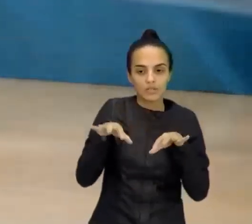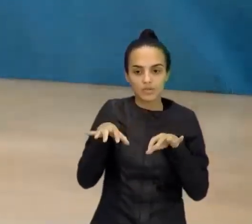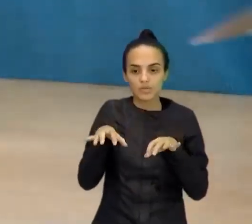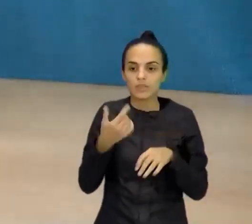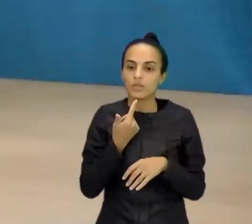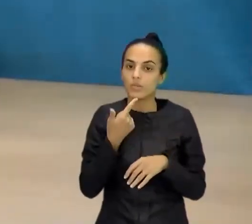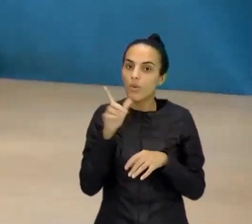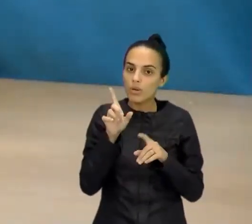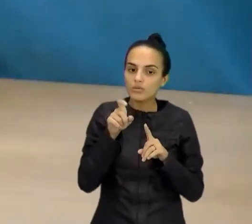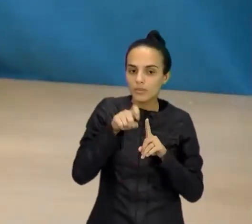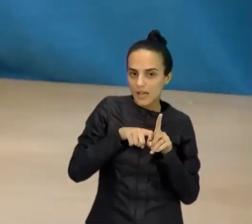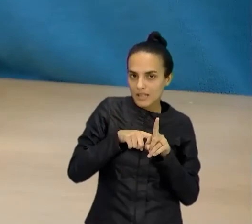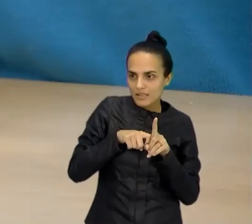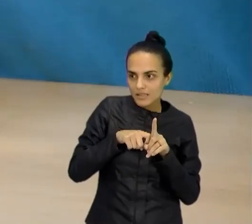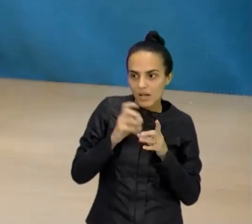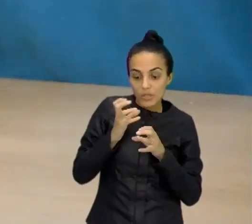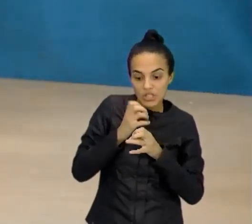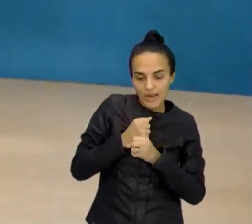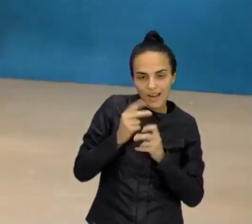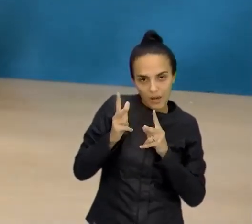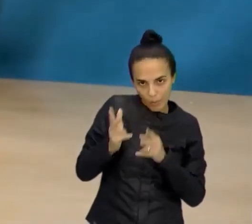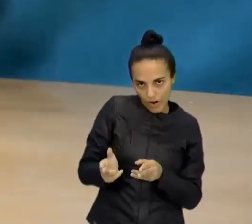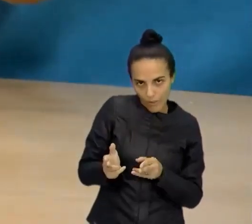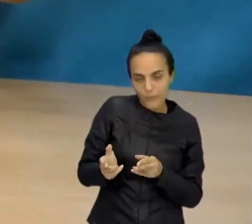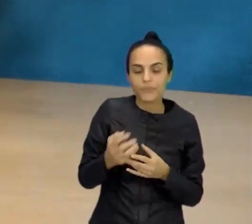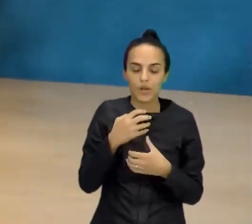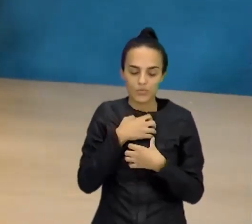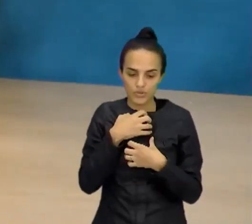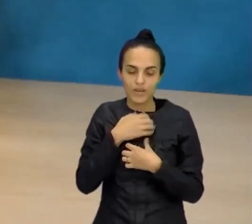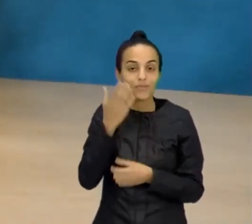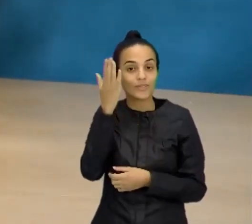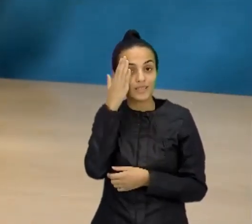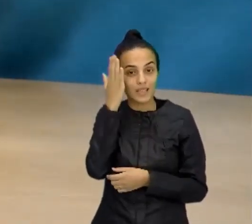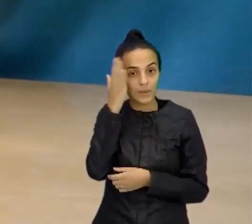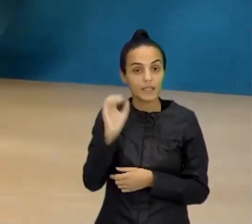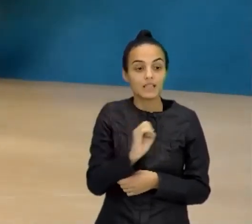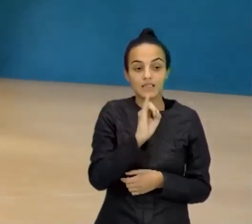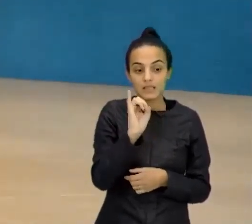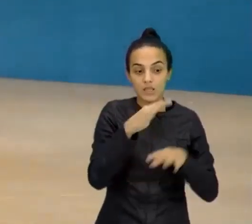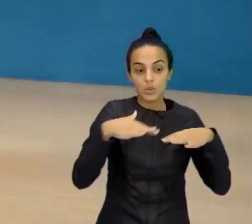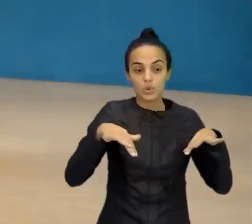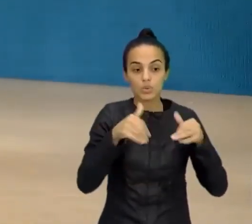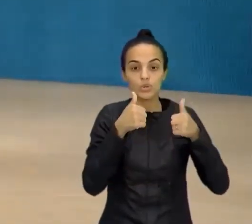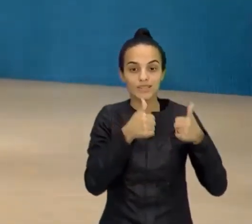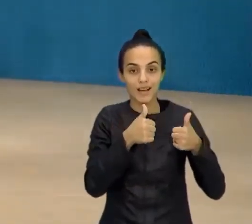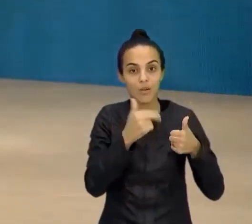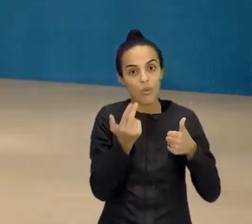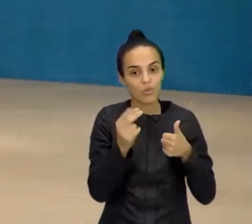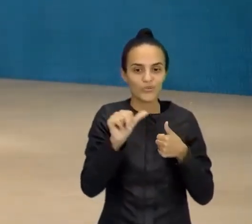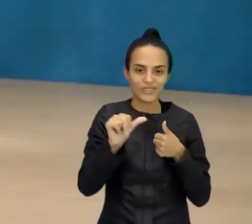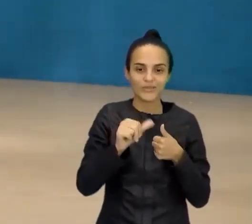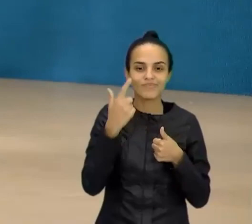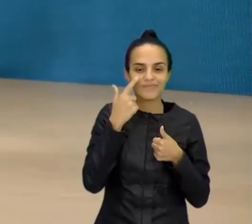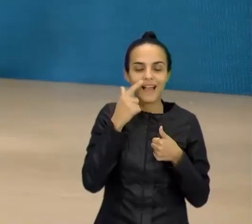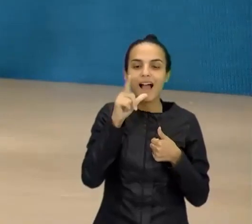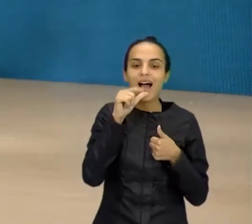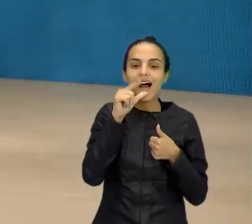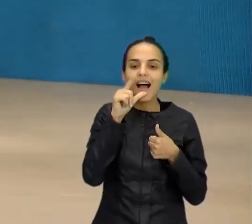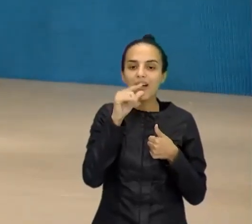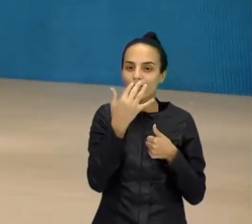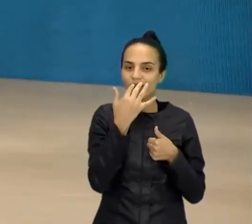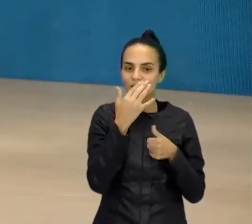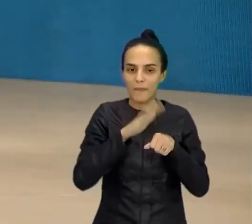outro mês, a mesma quantidade. Então, é um jeito de sabermos se está funcionando ou não. Aí eu coloquei até um líquido com uma cor